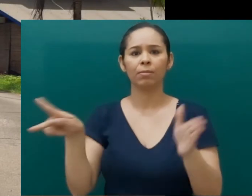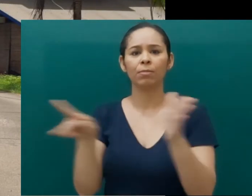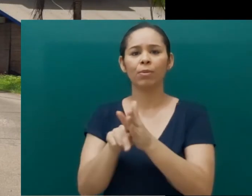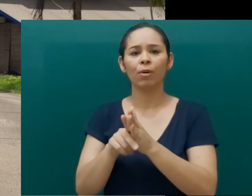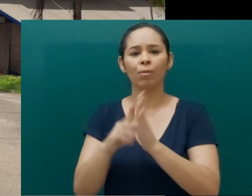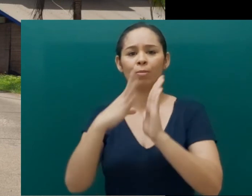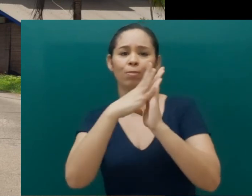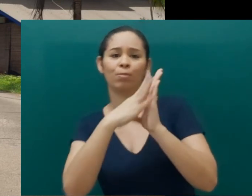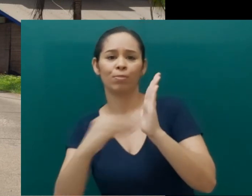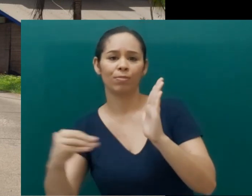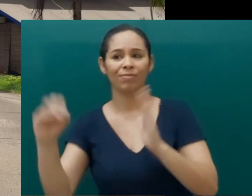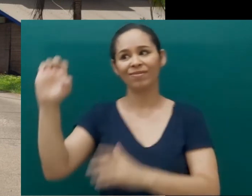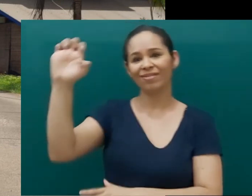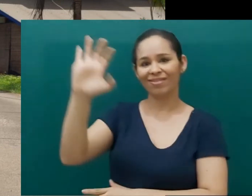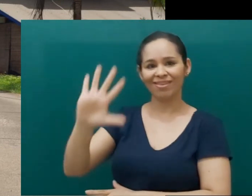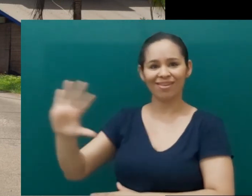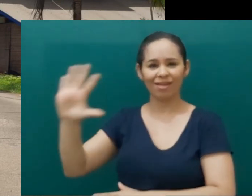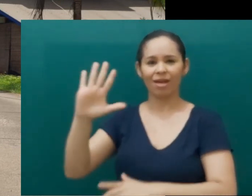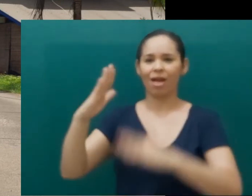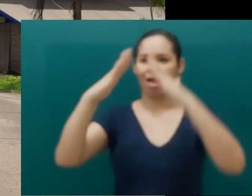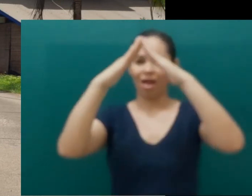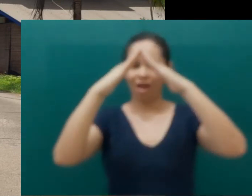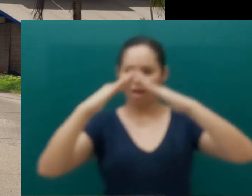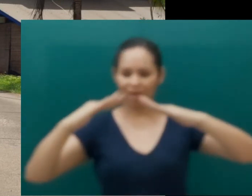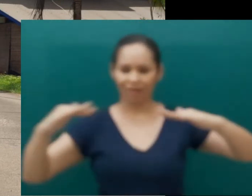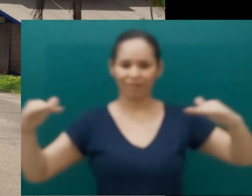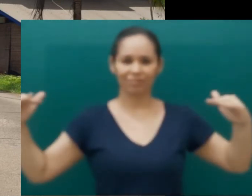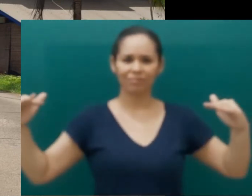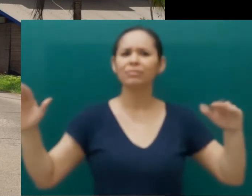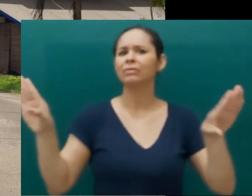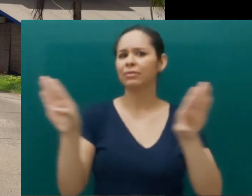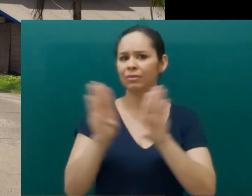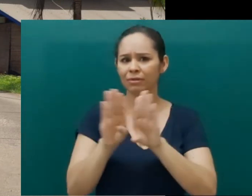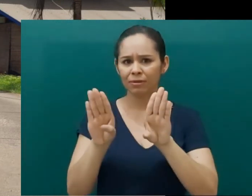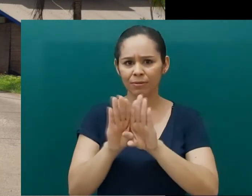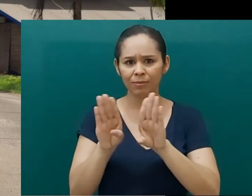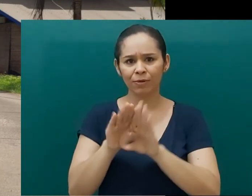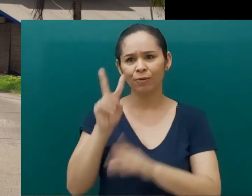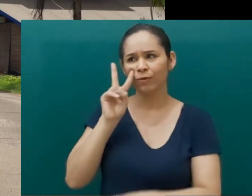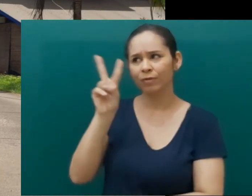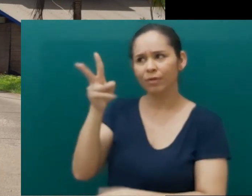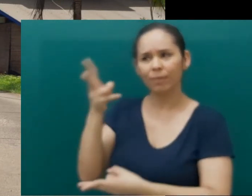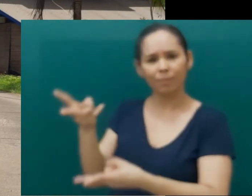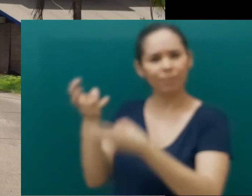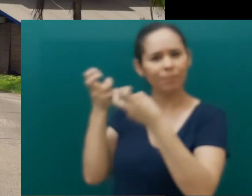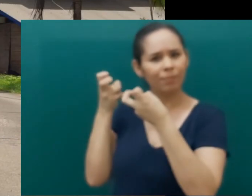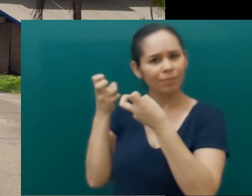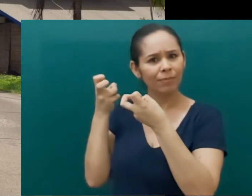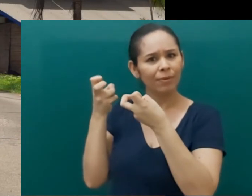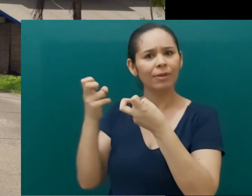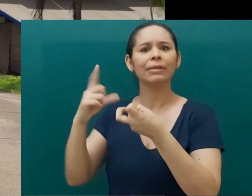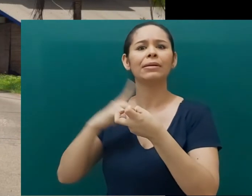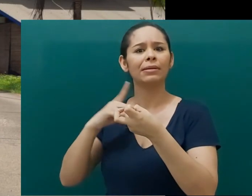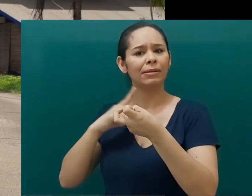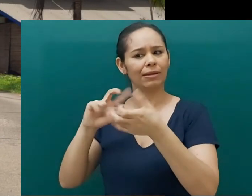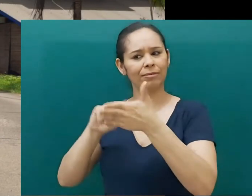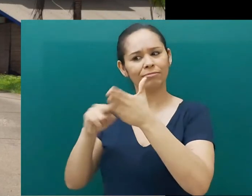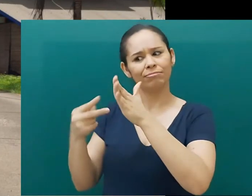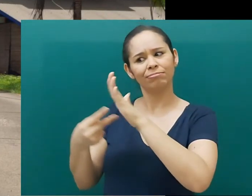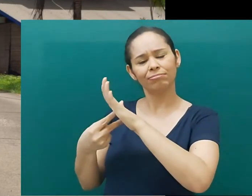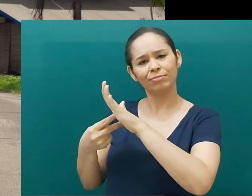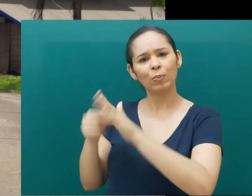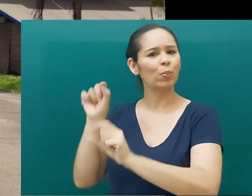europeia. Então, mesmo assim, até os telhados, né, vocês podem observar, eles têm traços